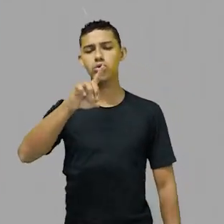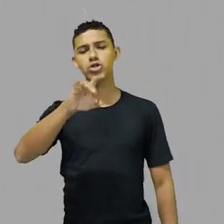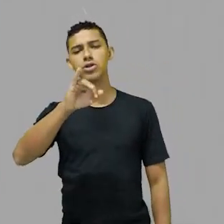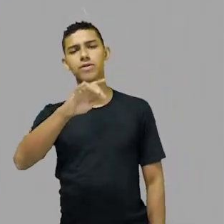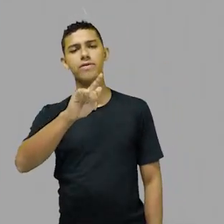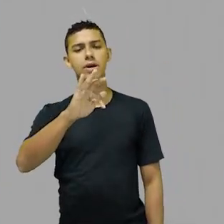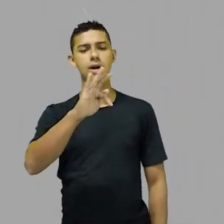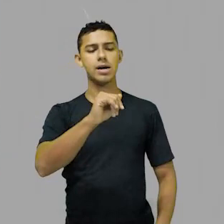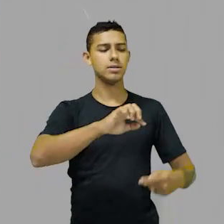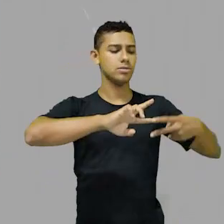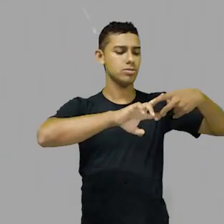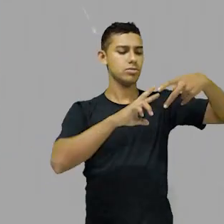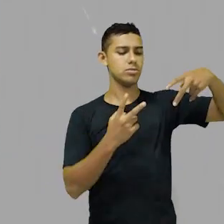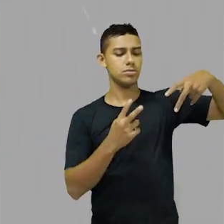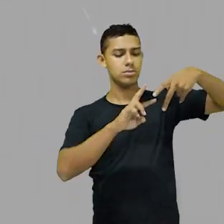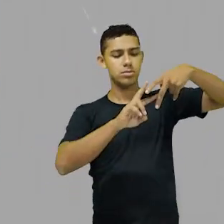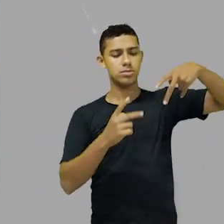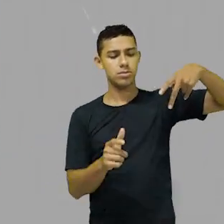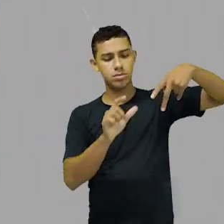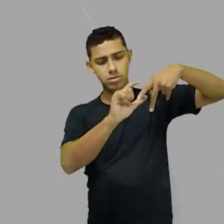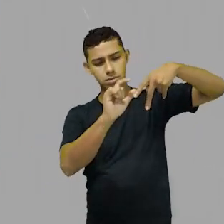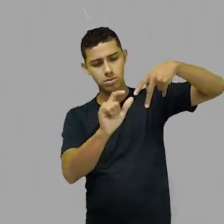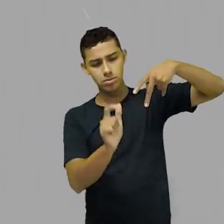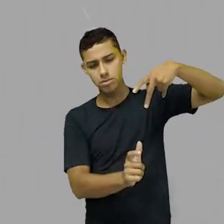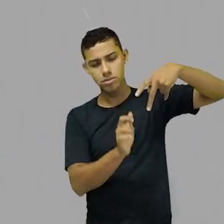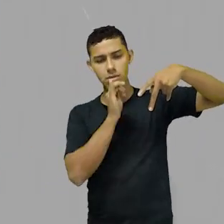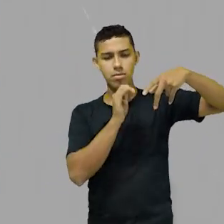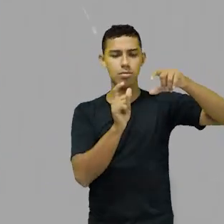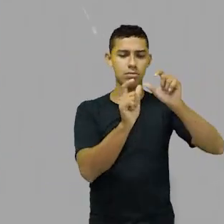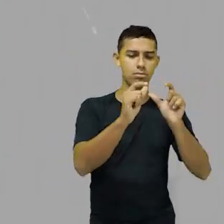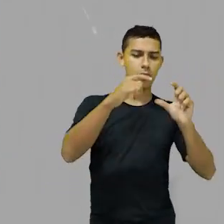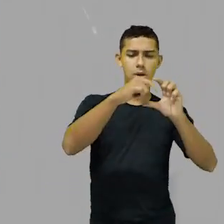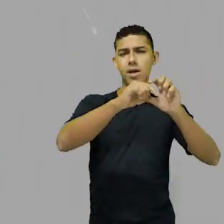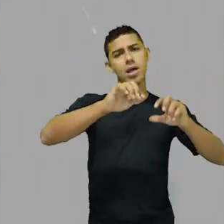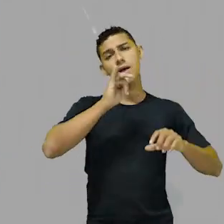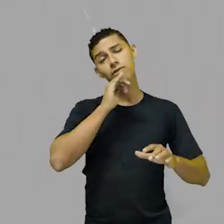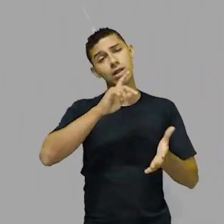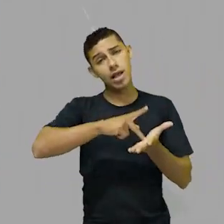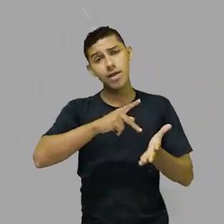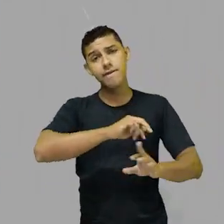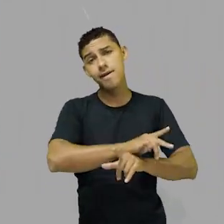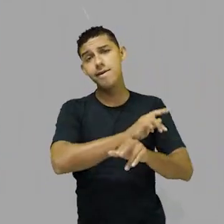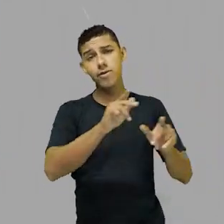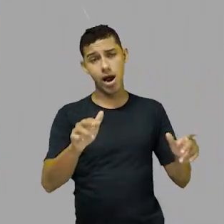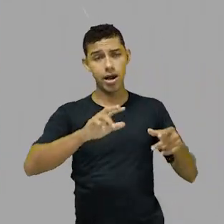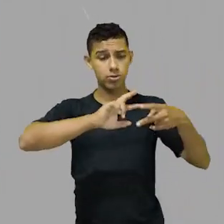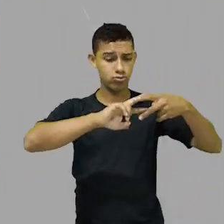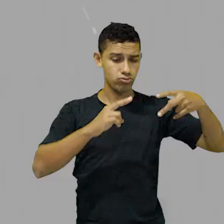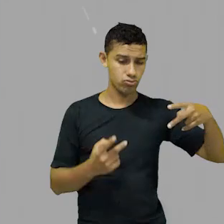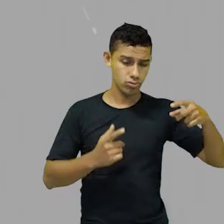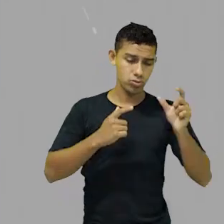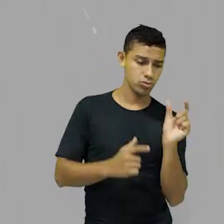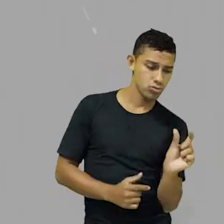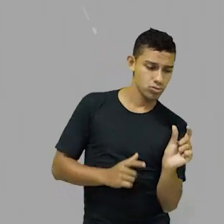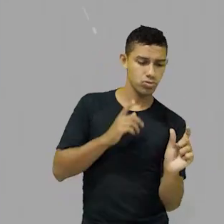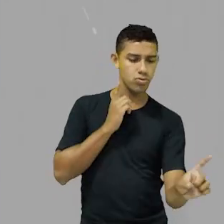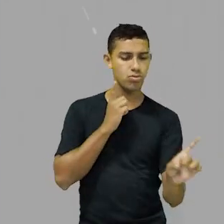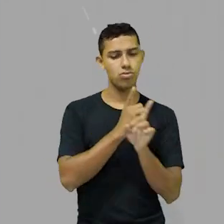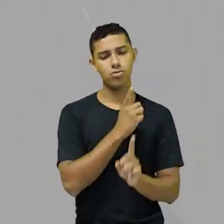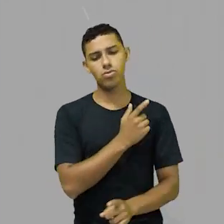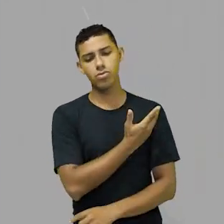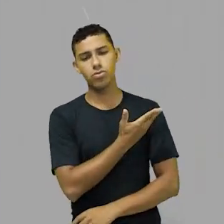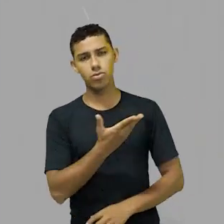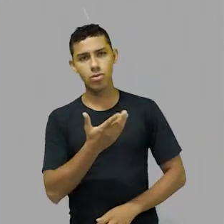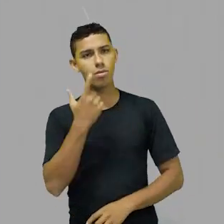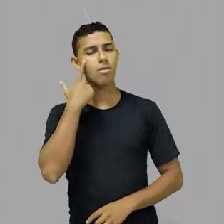ali nas fitas de DNA. Em pequenos trechos, né? Aliás, em vários trechos. E o trecho onde nós encontramos